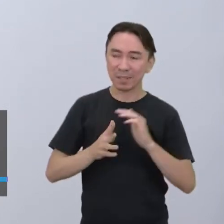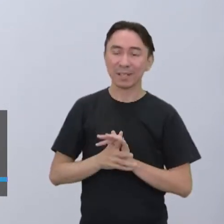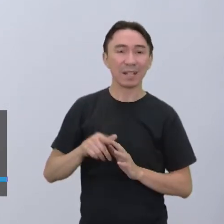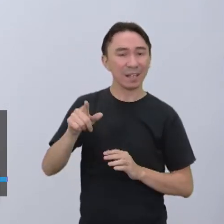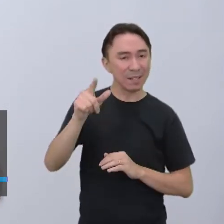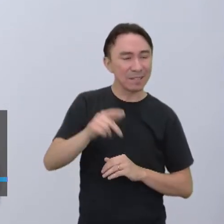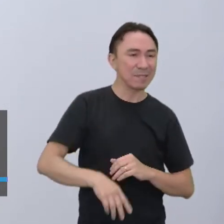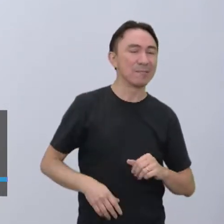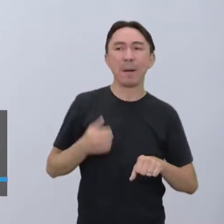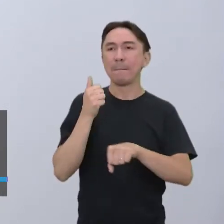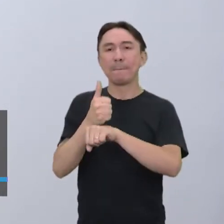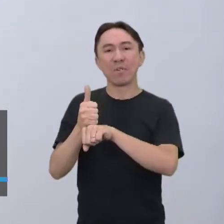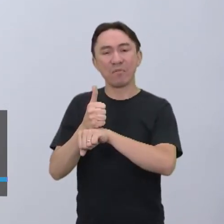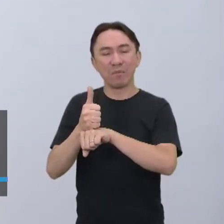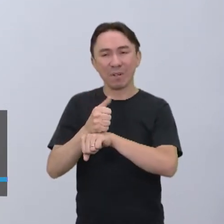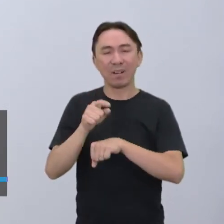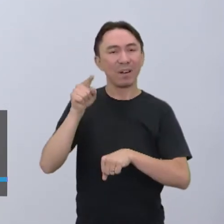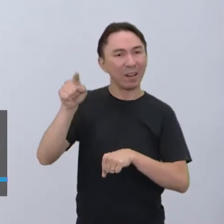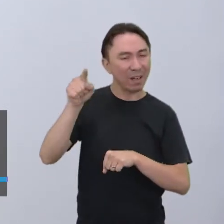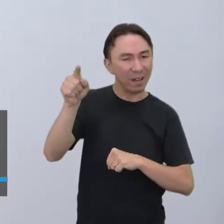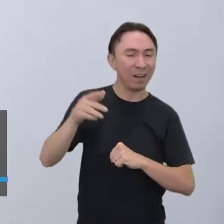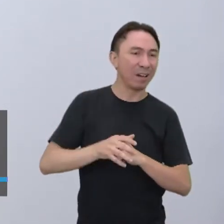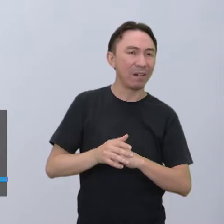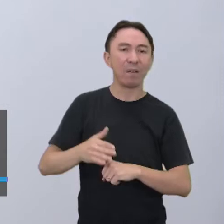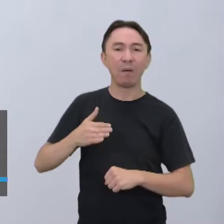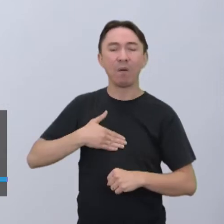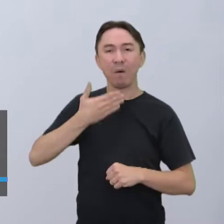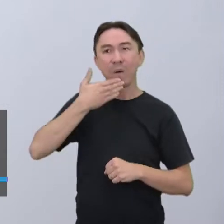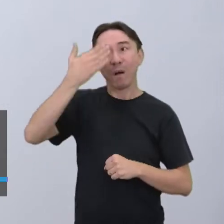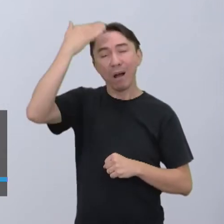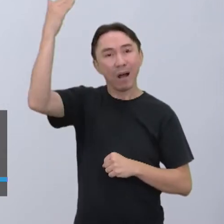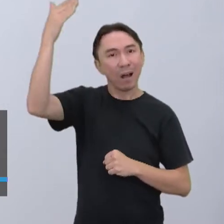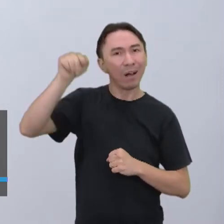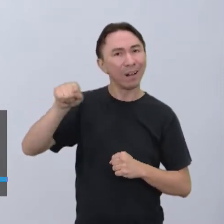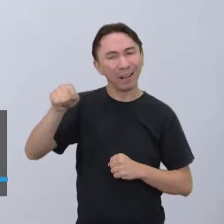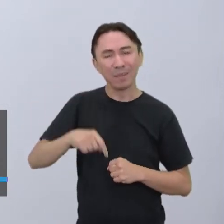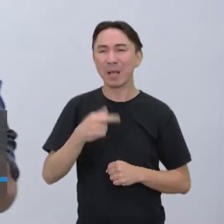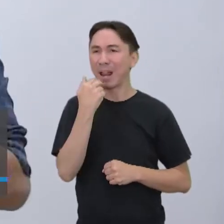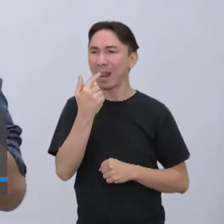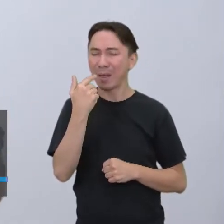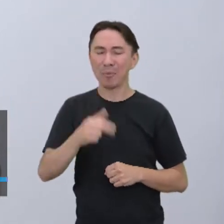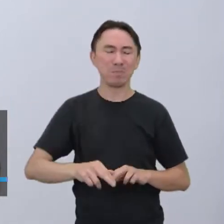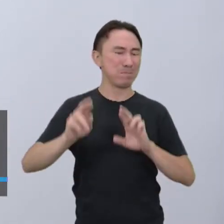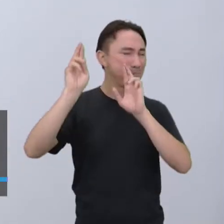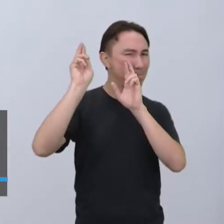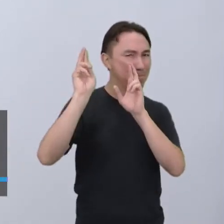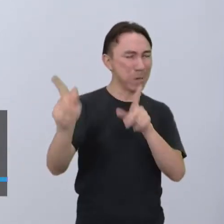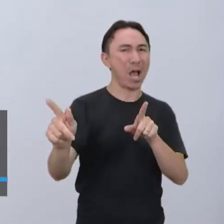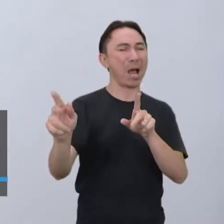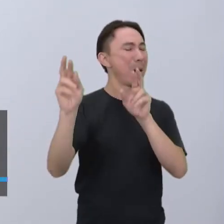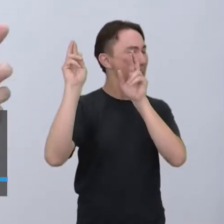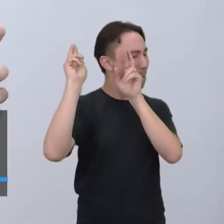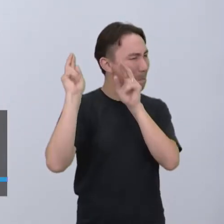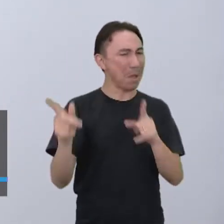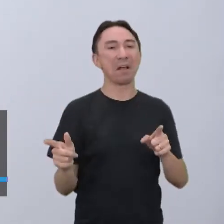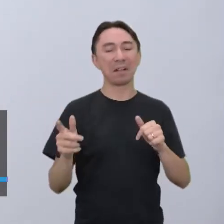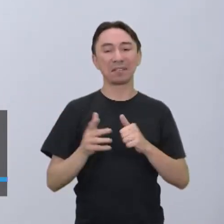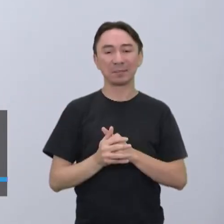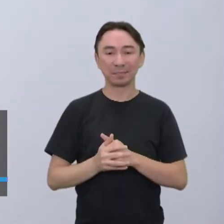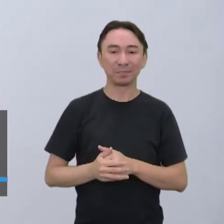Então, Oriente Médio, as línguas árabes, elas são muito diferentes das línguas ocidentais. Então, provavelmente, essa notícia, ela